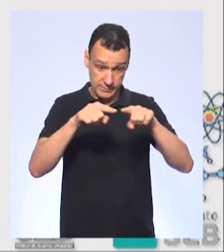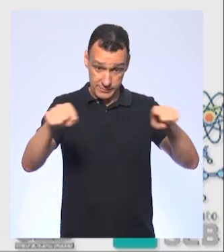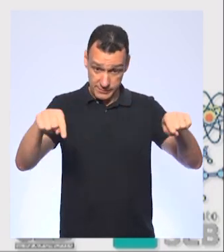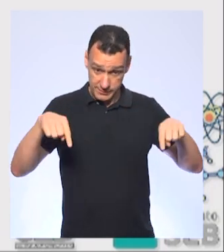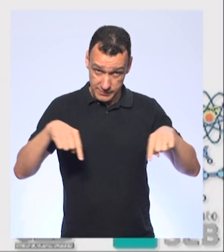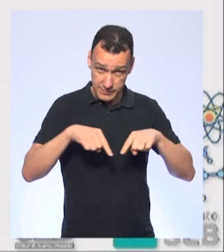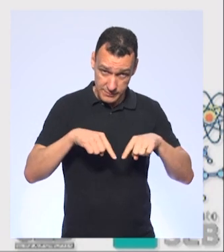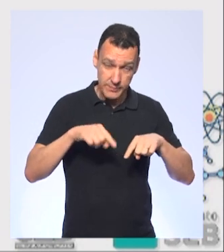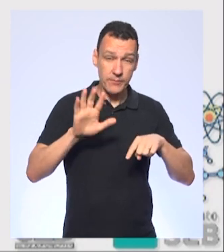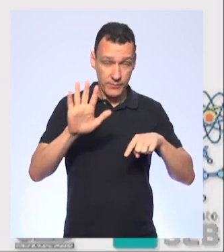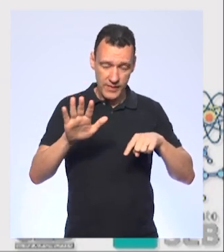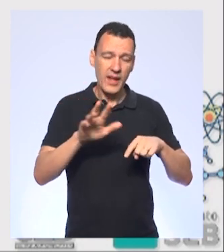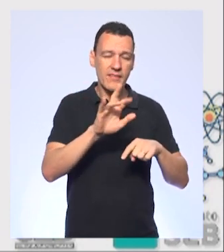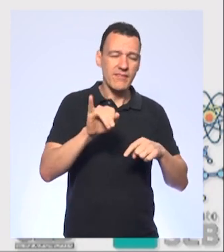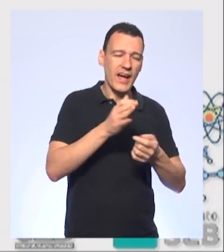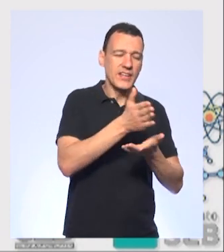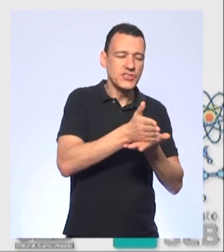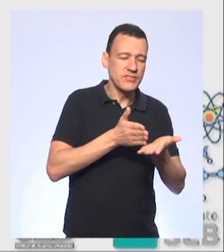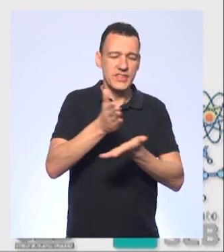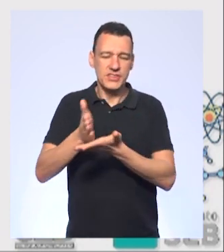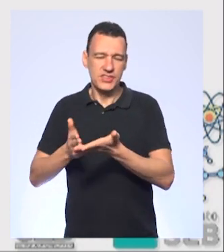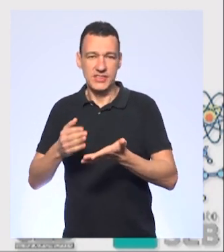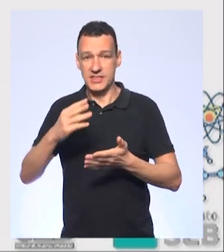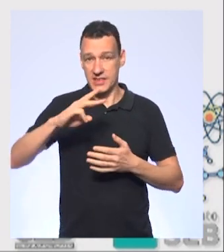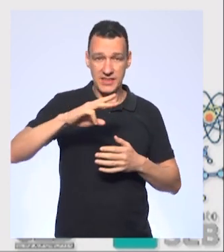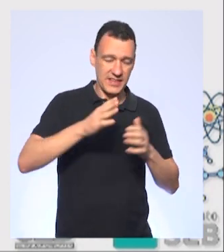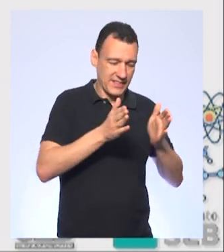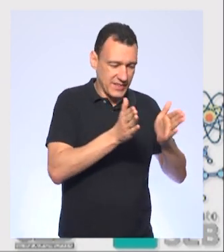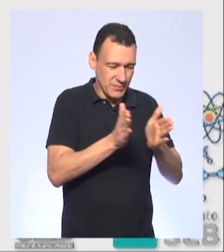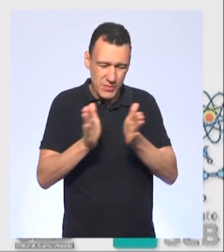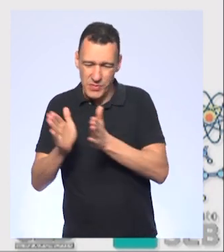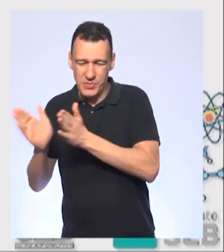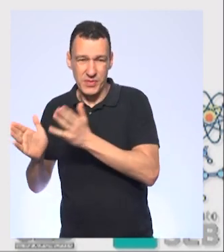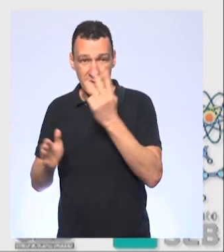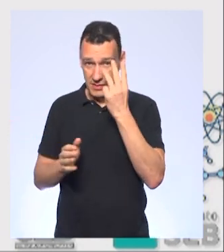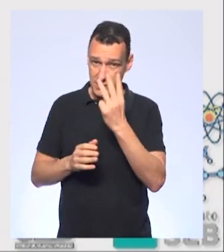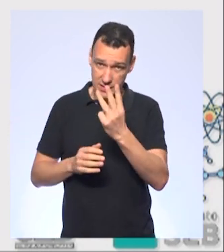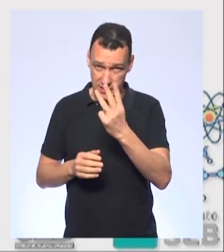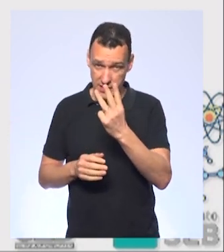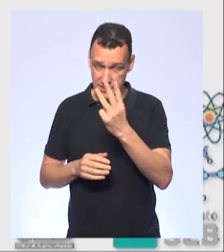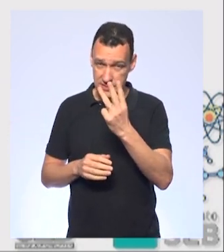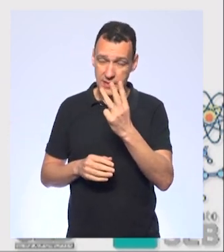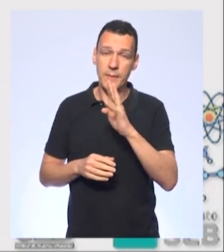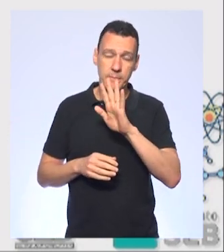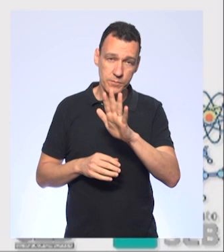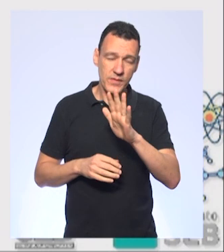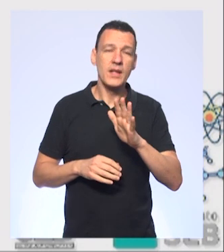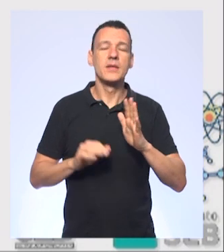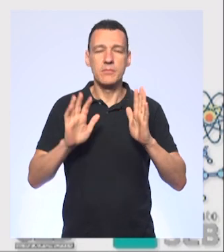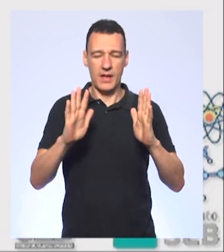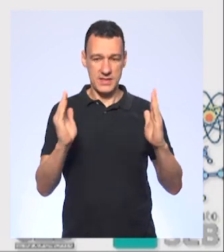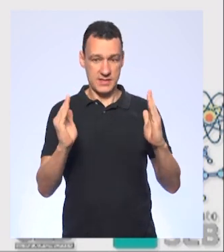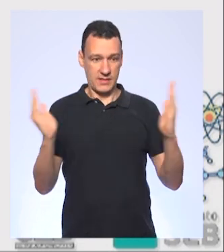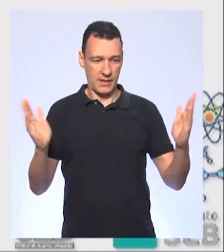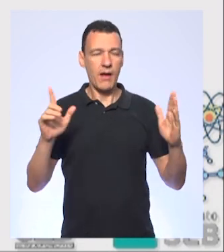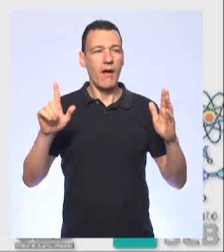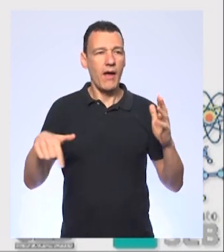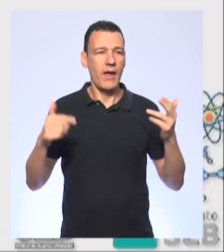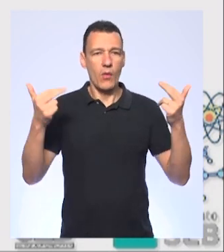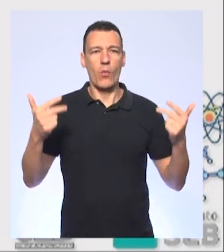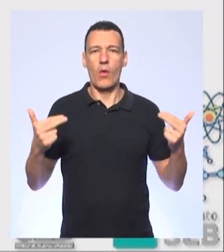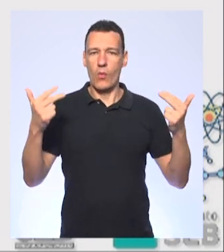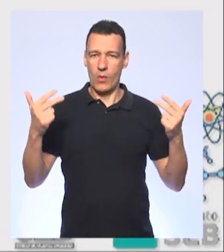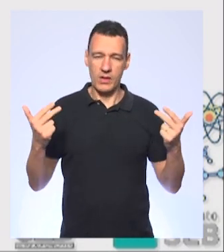3 outros terrenos menores, e ele fala que esses 3 terrenos menores, as laterais dos terrenos são